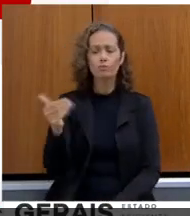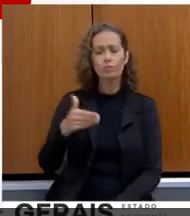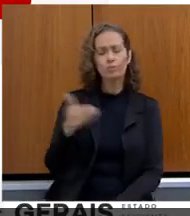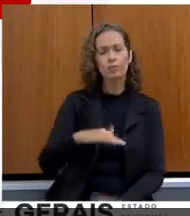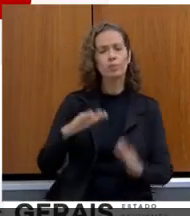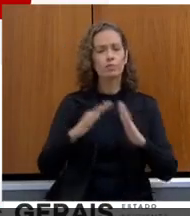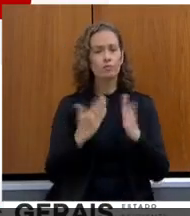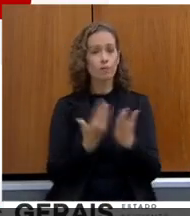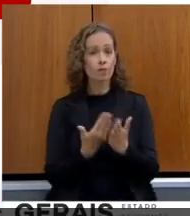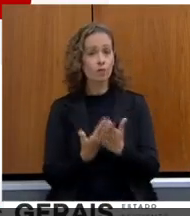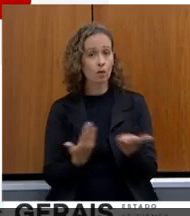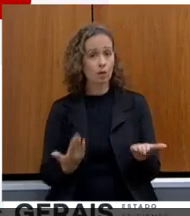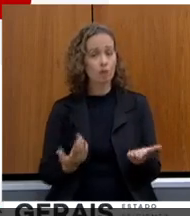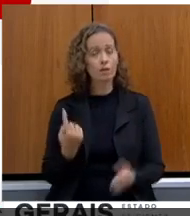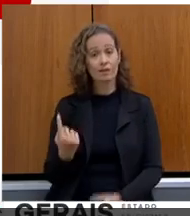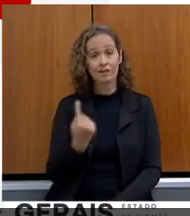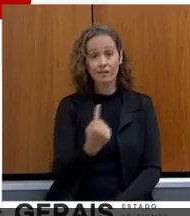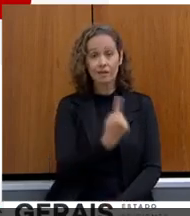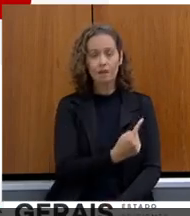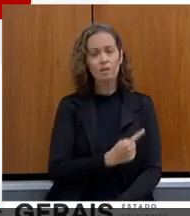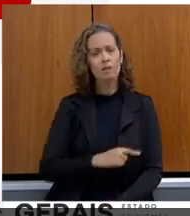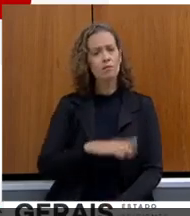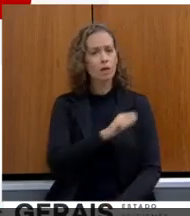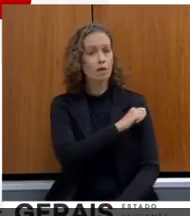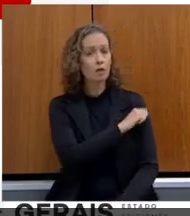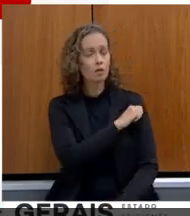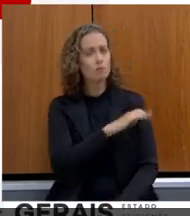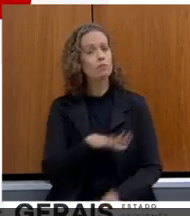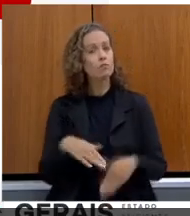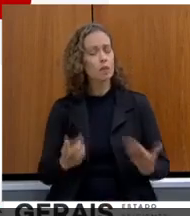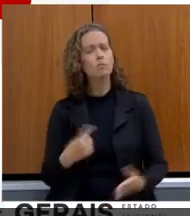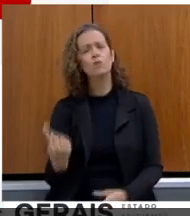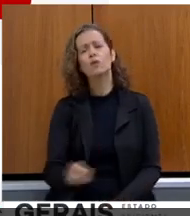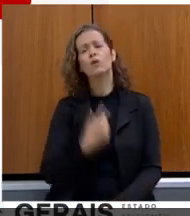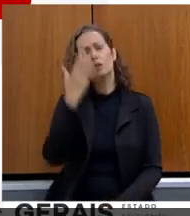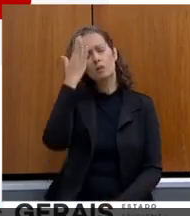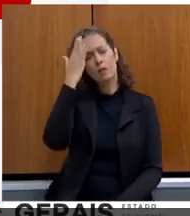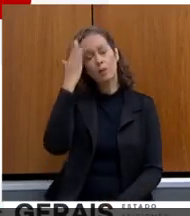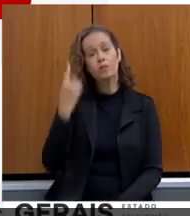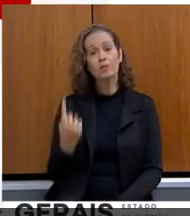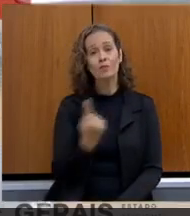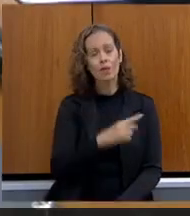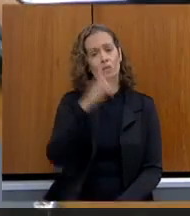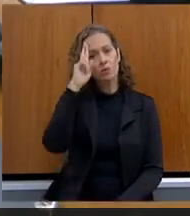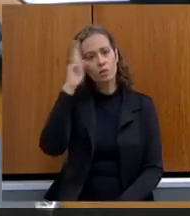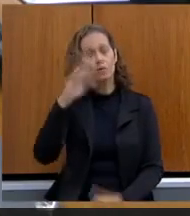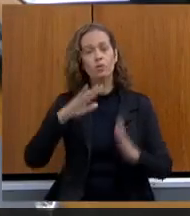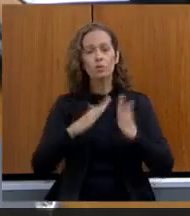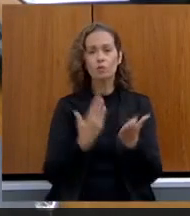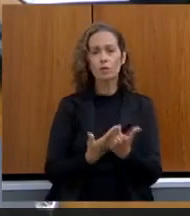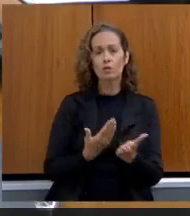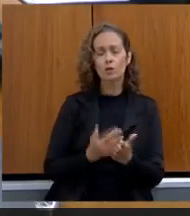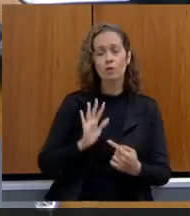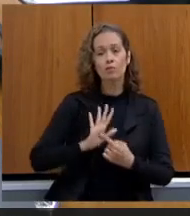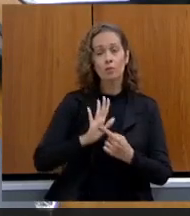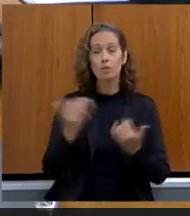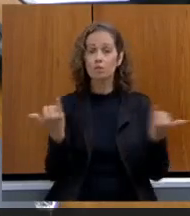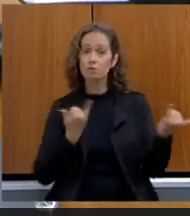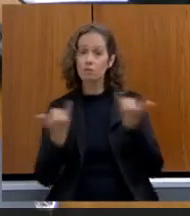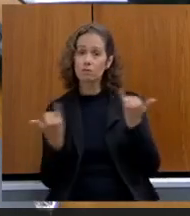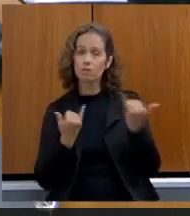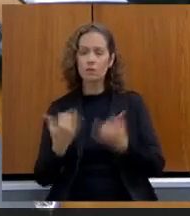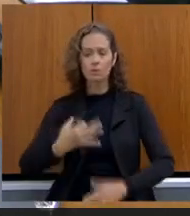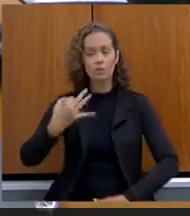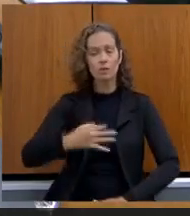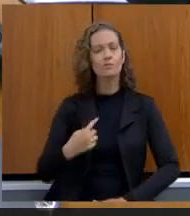Vale apontado cada estudante então nós sabemos é nome Lúcia cada diretor finalizo essa informação e nós temos a